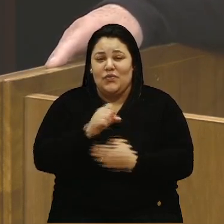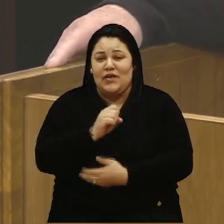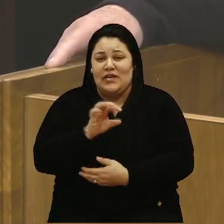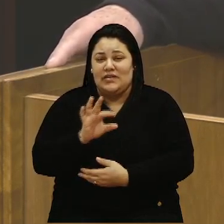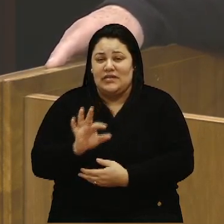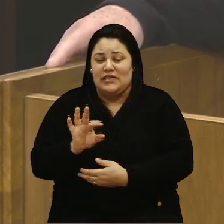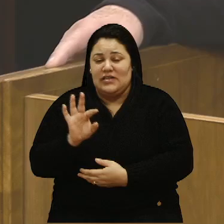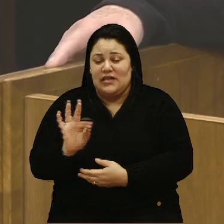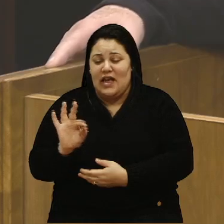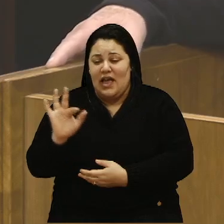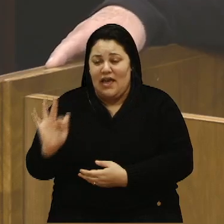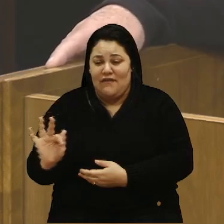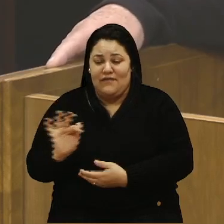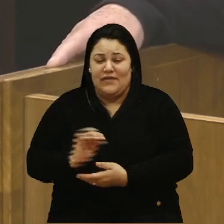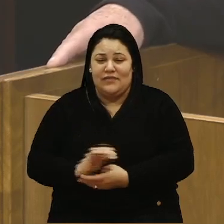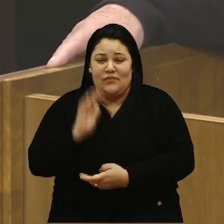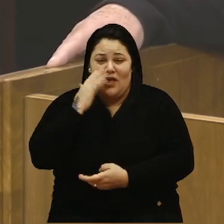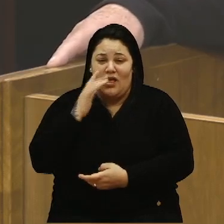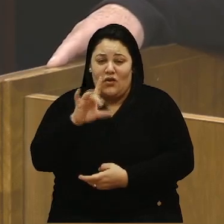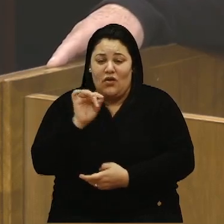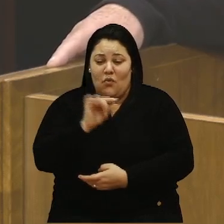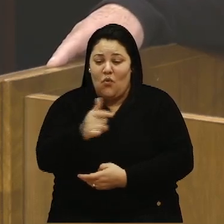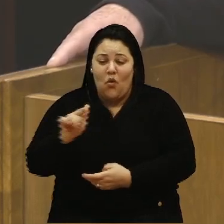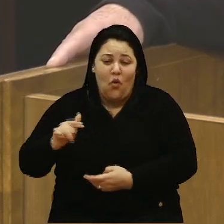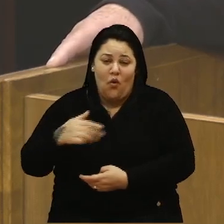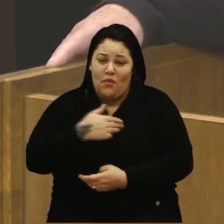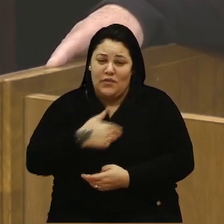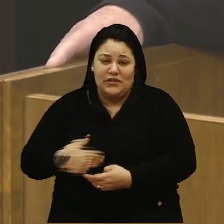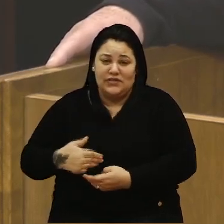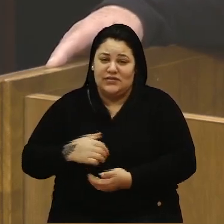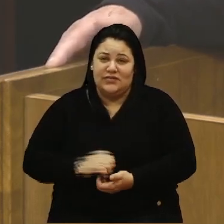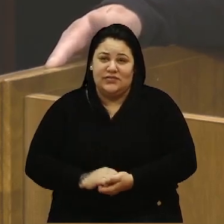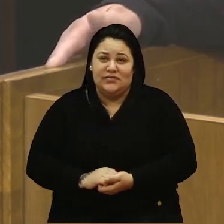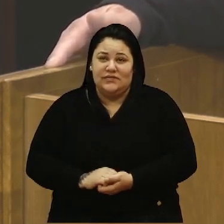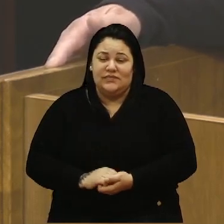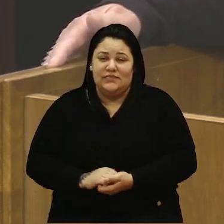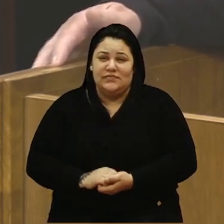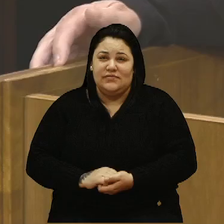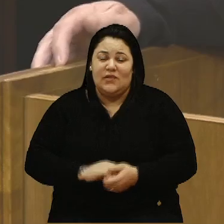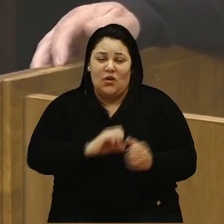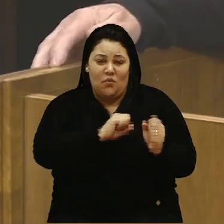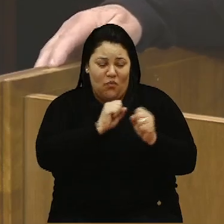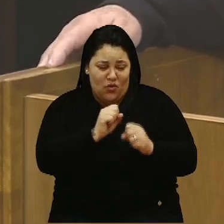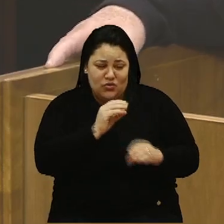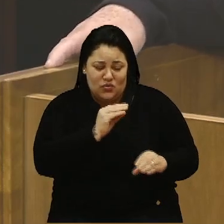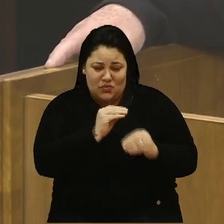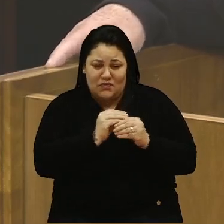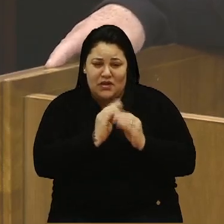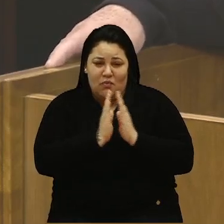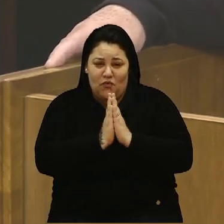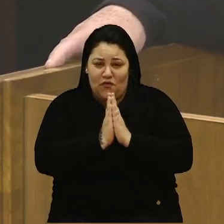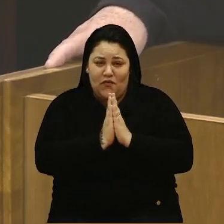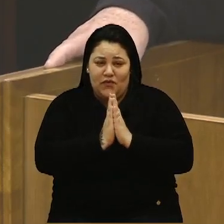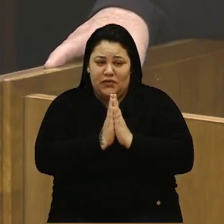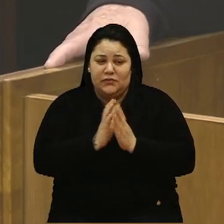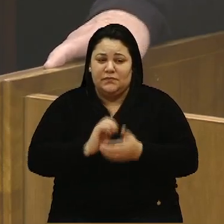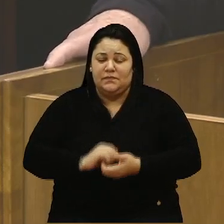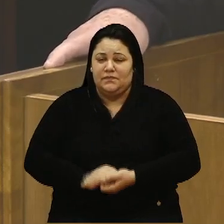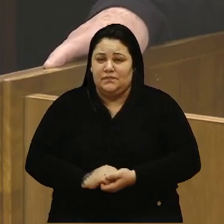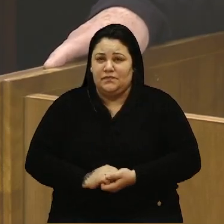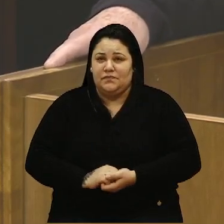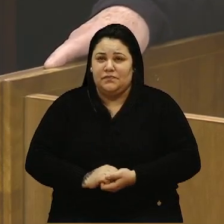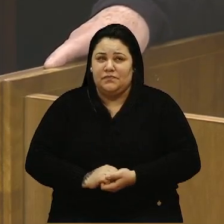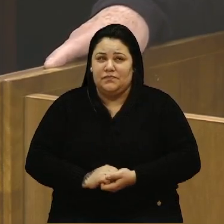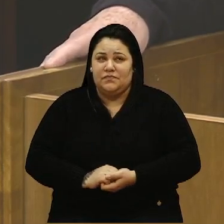homologadas pelos demais ministros. É o Supremo Me permite que está uma parte, falando. É vereador, o Supremo que está falando. Com toda a gentileza.